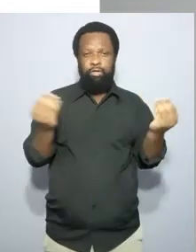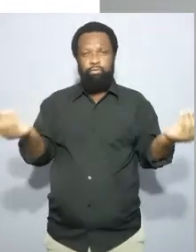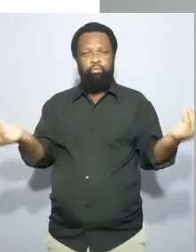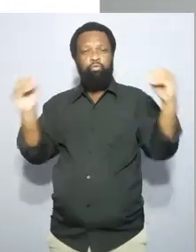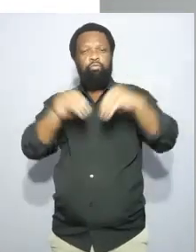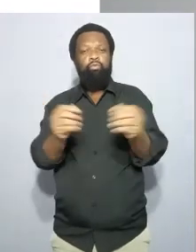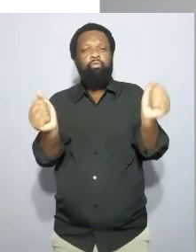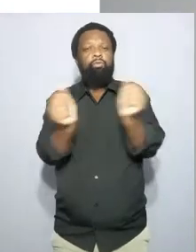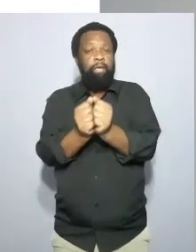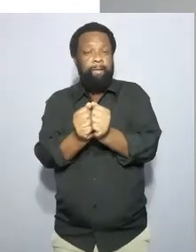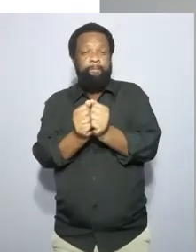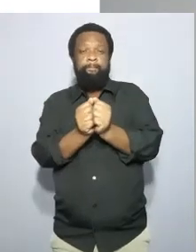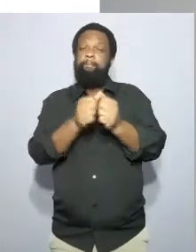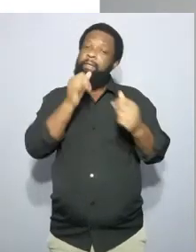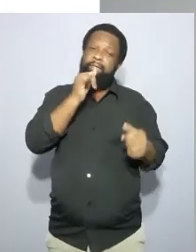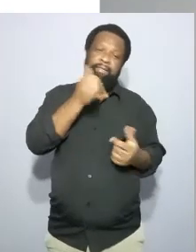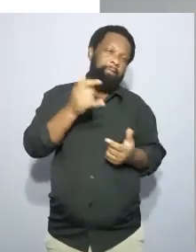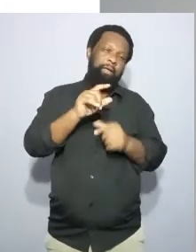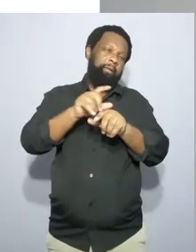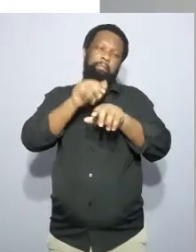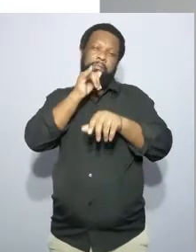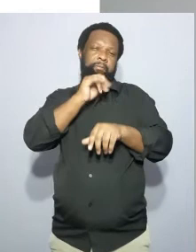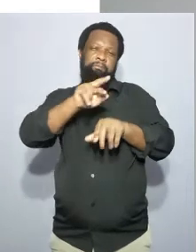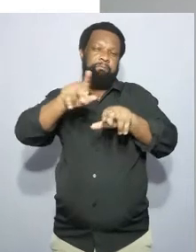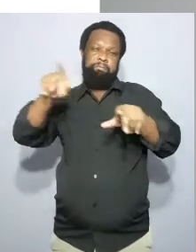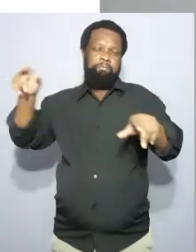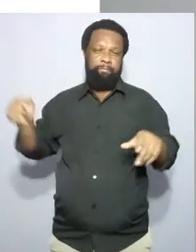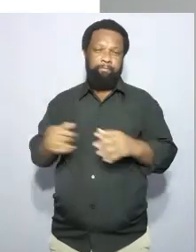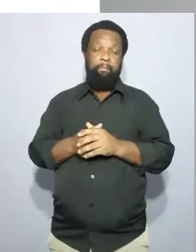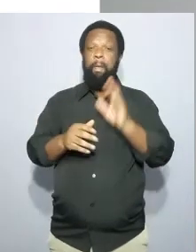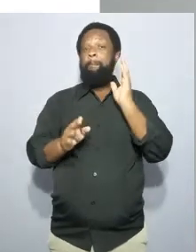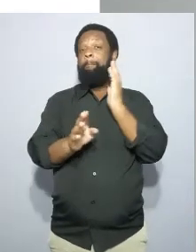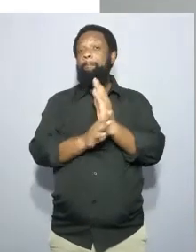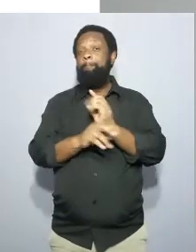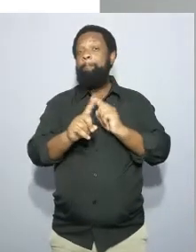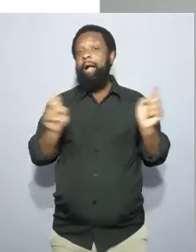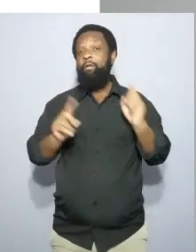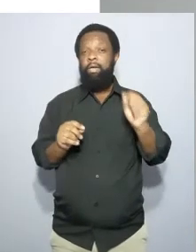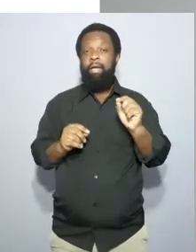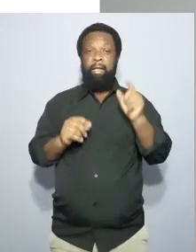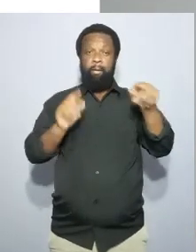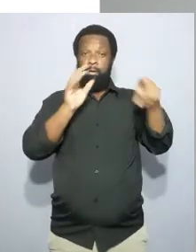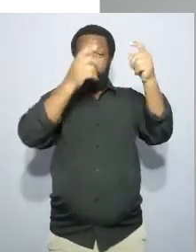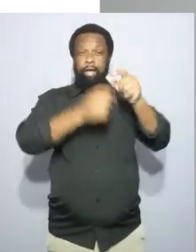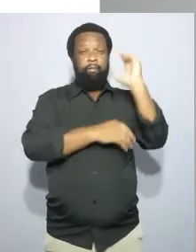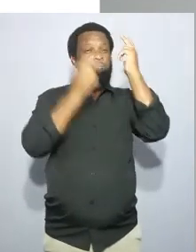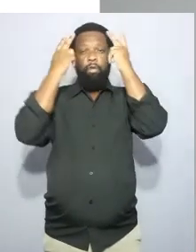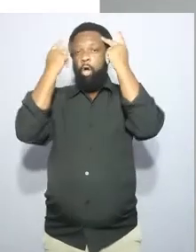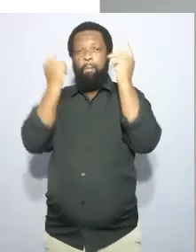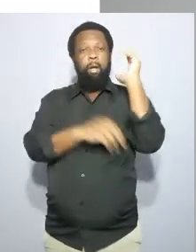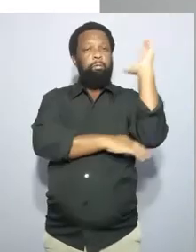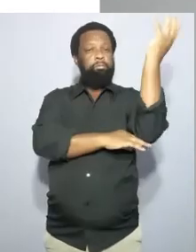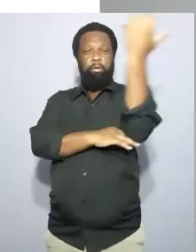como o tetrofloreto de xenônio, por exemplo. Mas, na natureza, naturalmente, essas